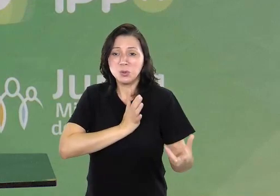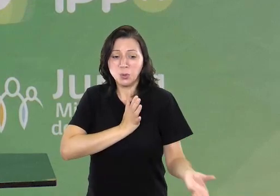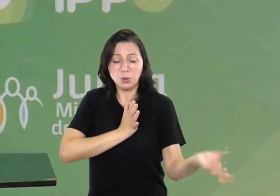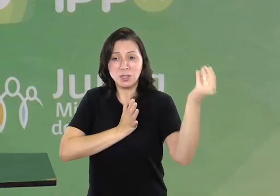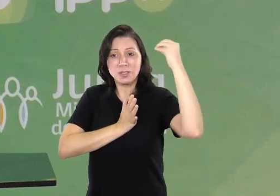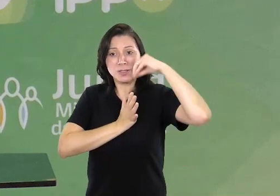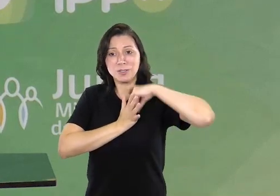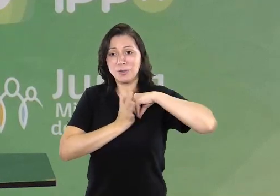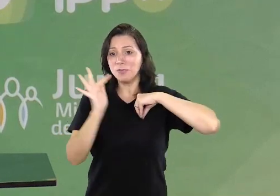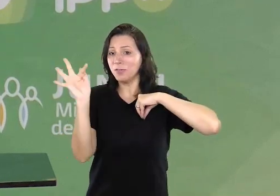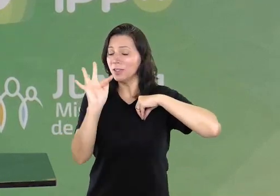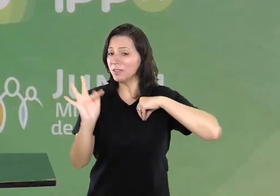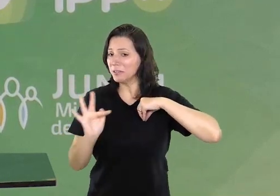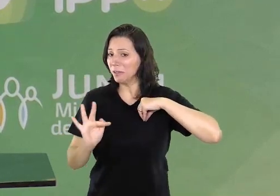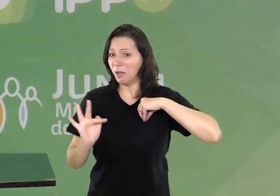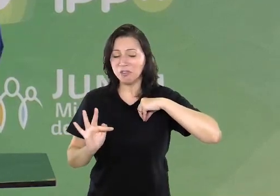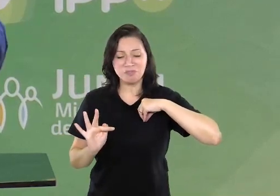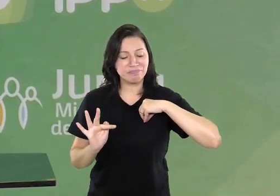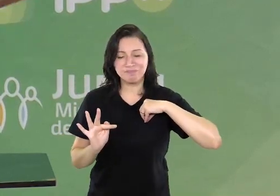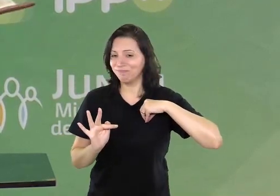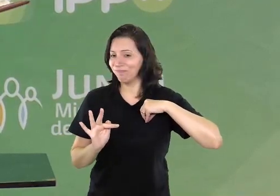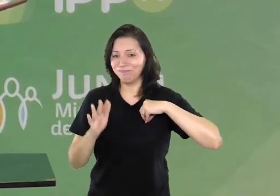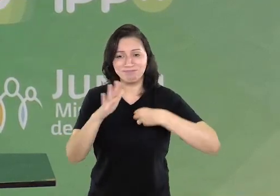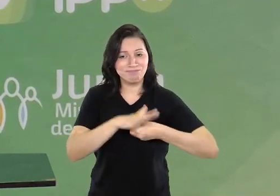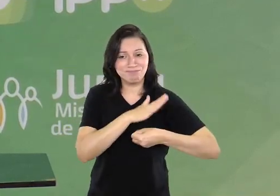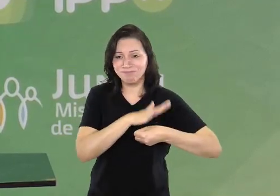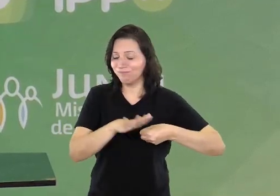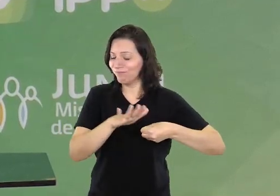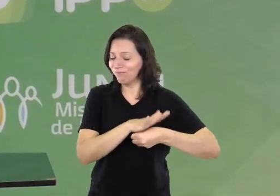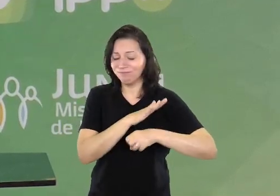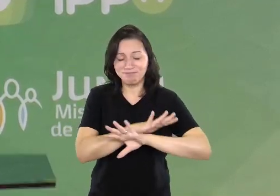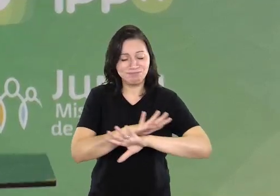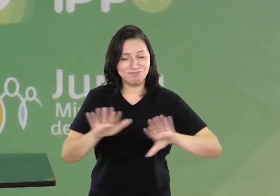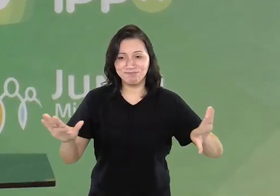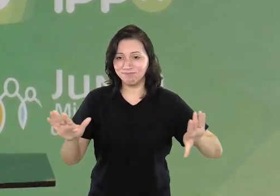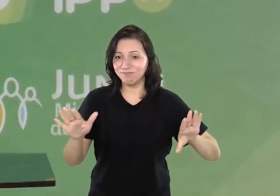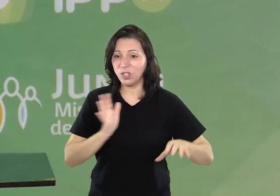coração vai trazer felicidade para você